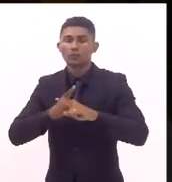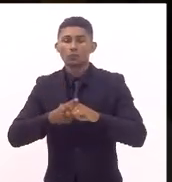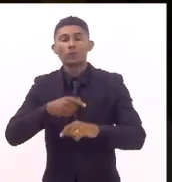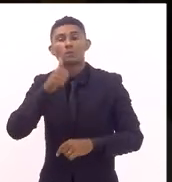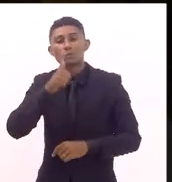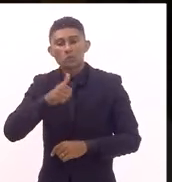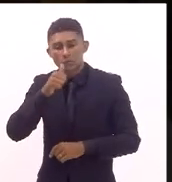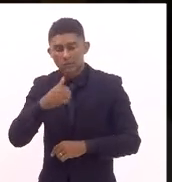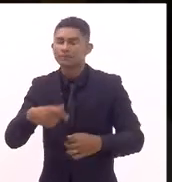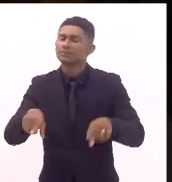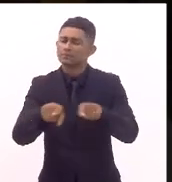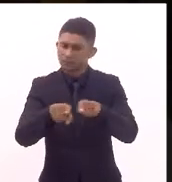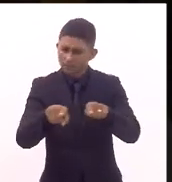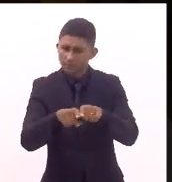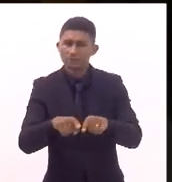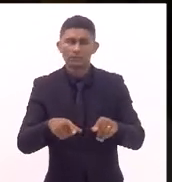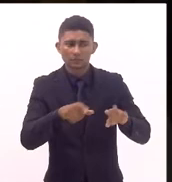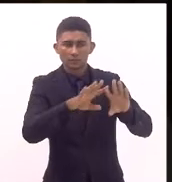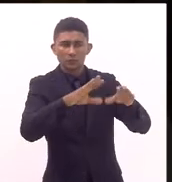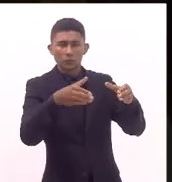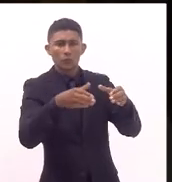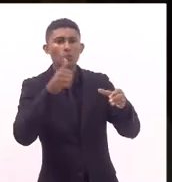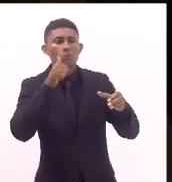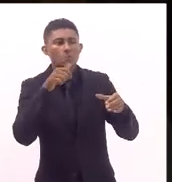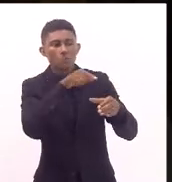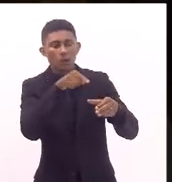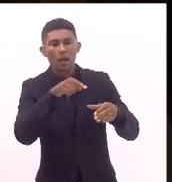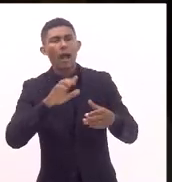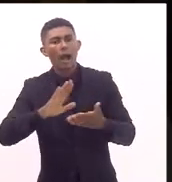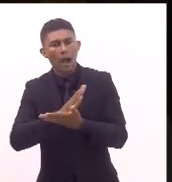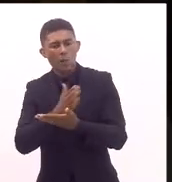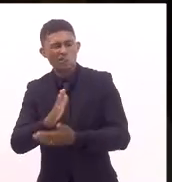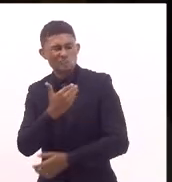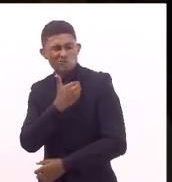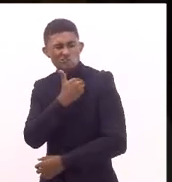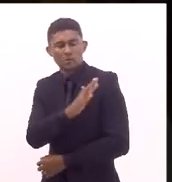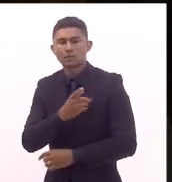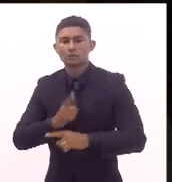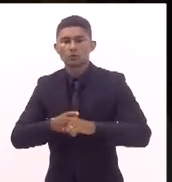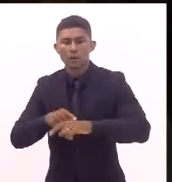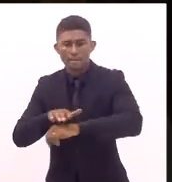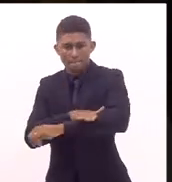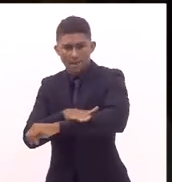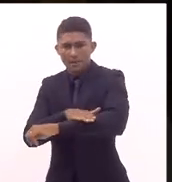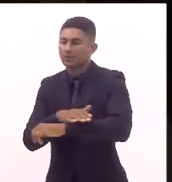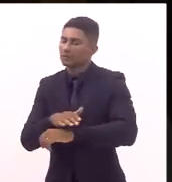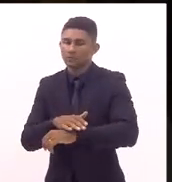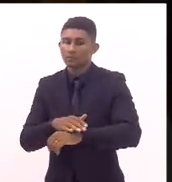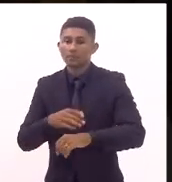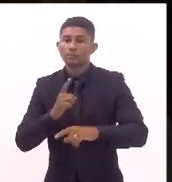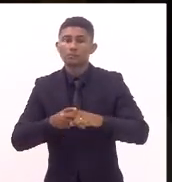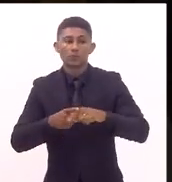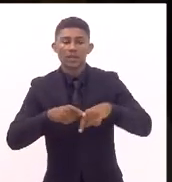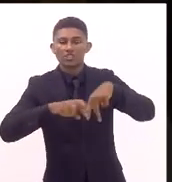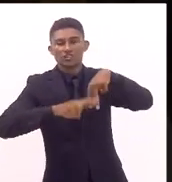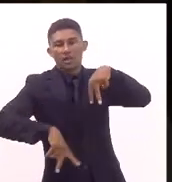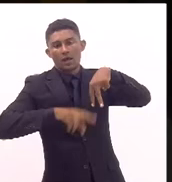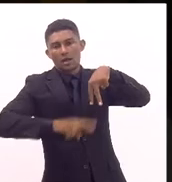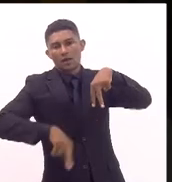faixa discriminada não pela condição da pele Mas pela condição do seu sexo